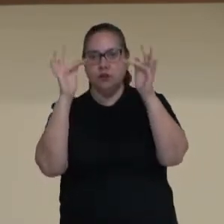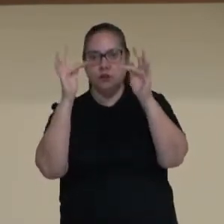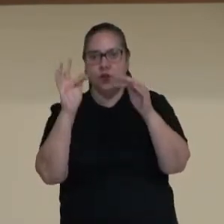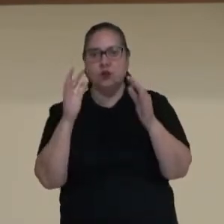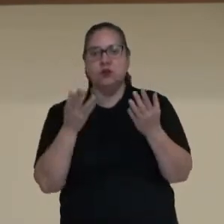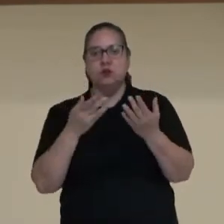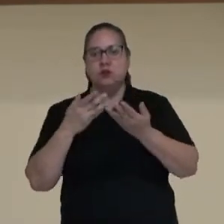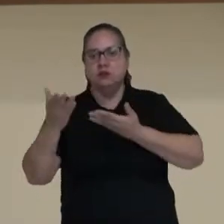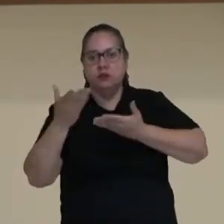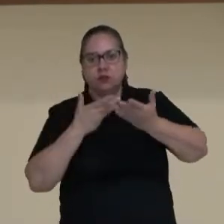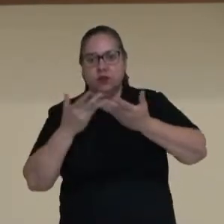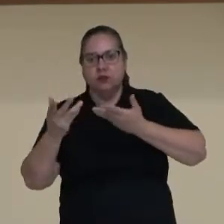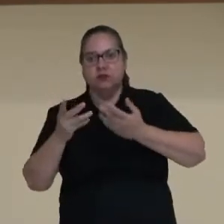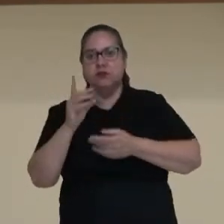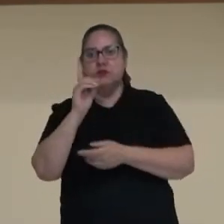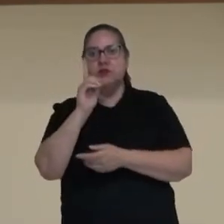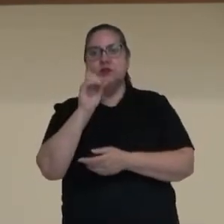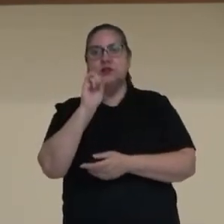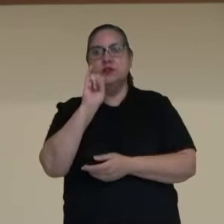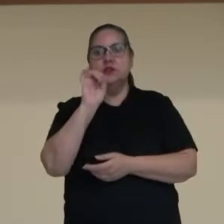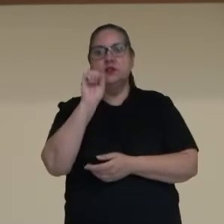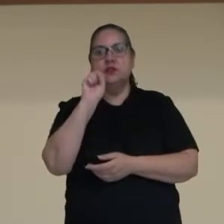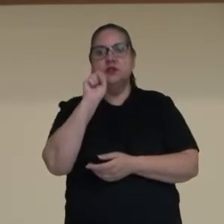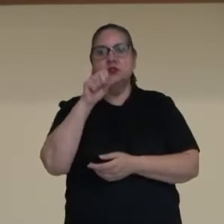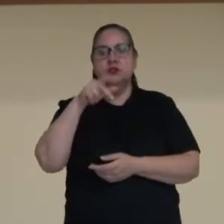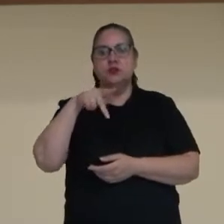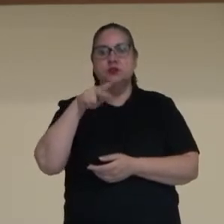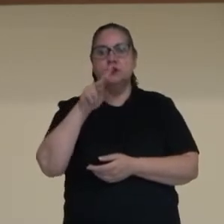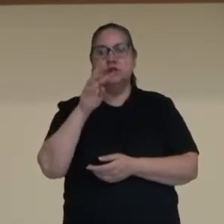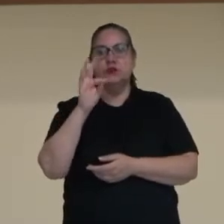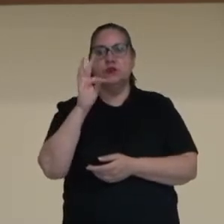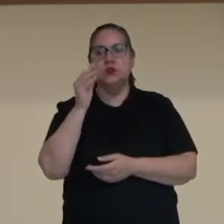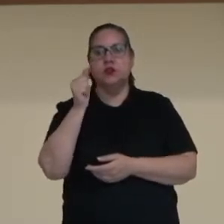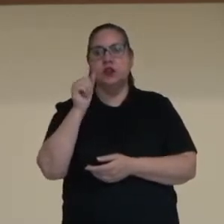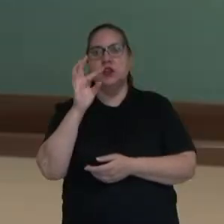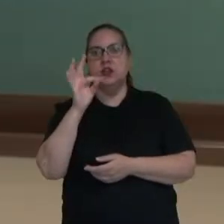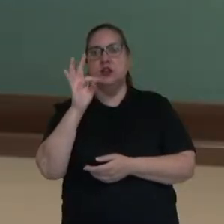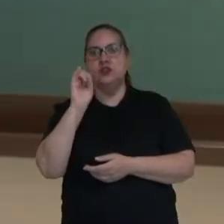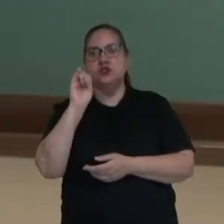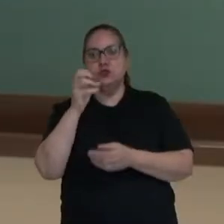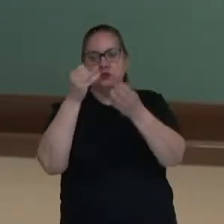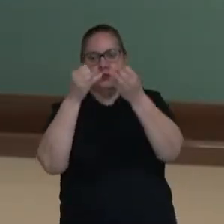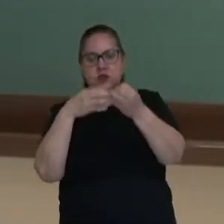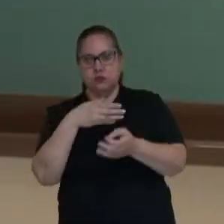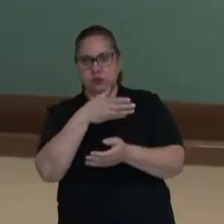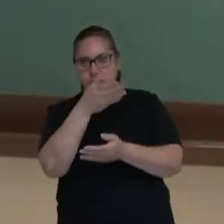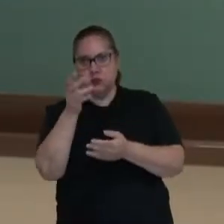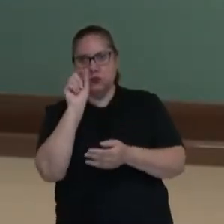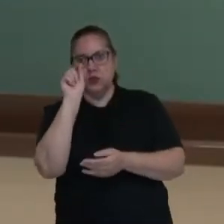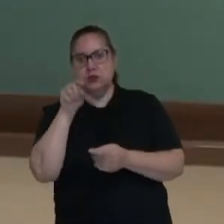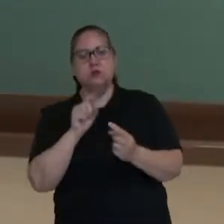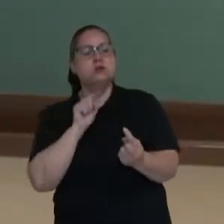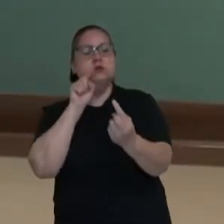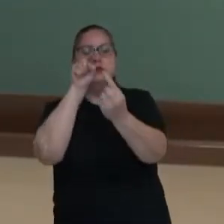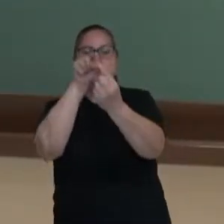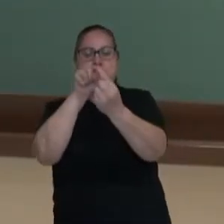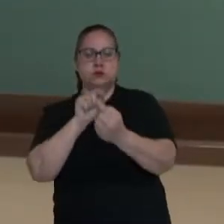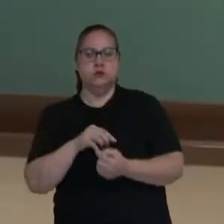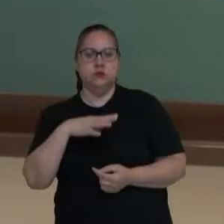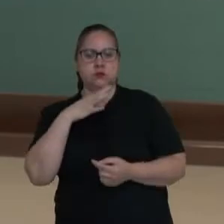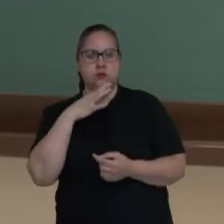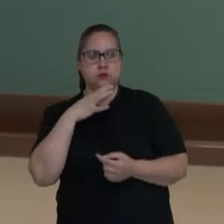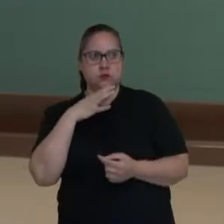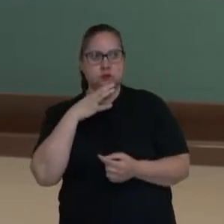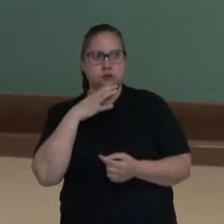falar das disputátios e eu vou explicar para vocês o que é. Então vamos lá. Bom, nossos objetivos: